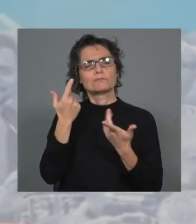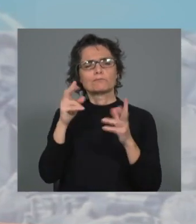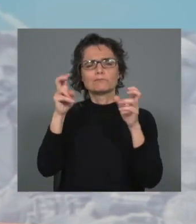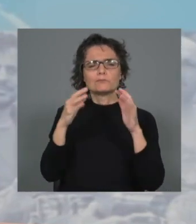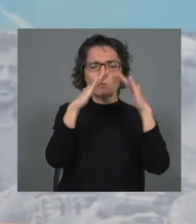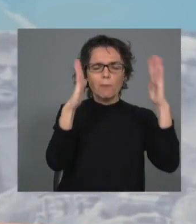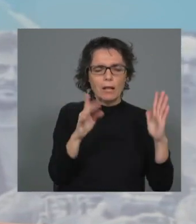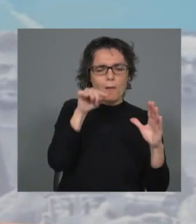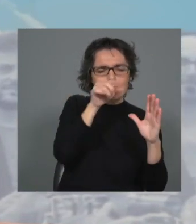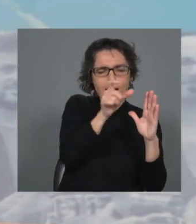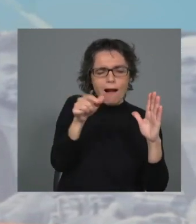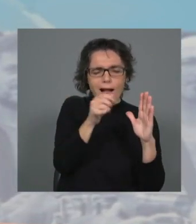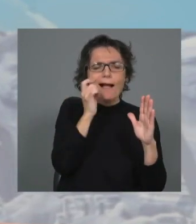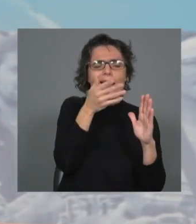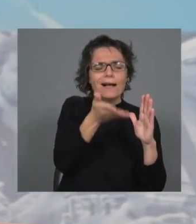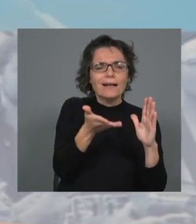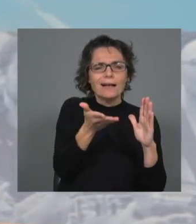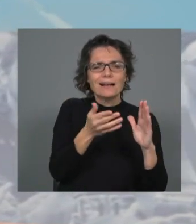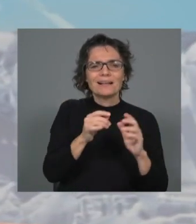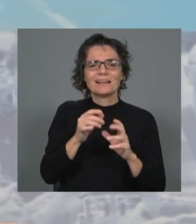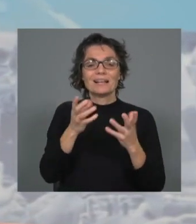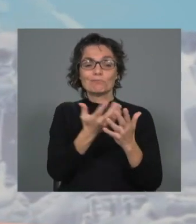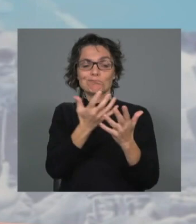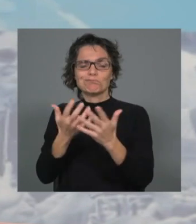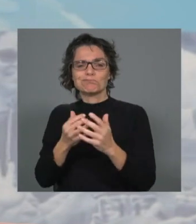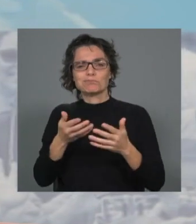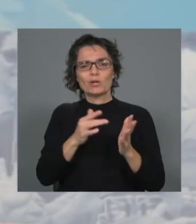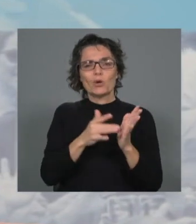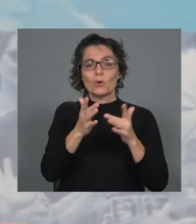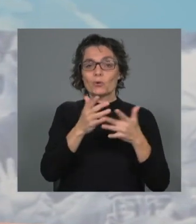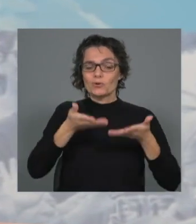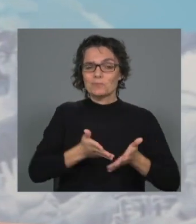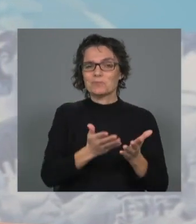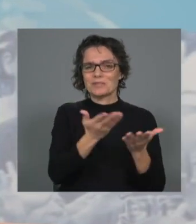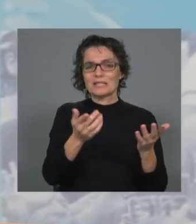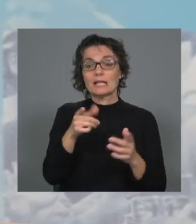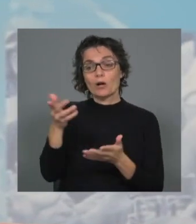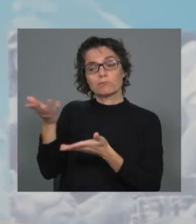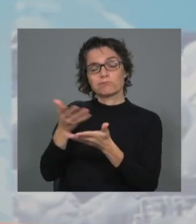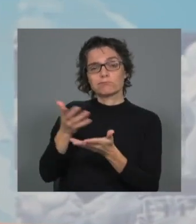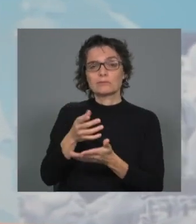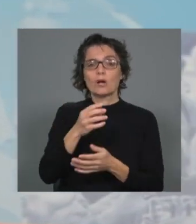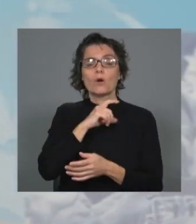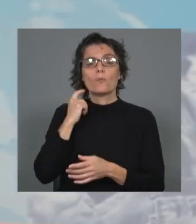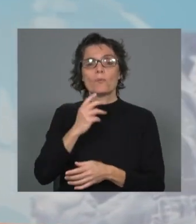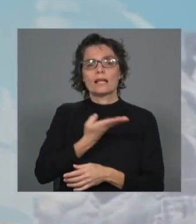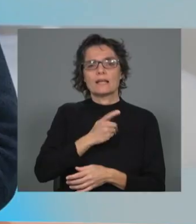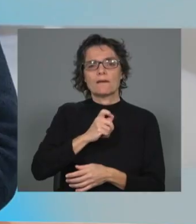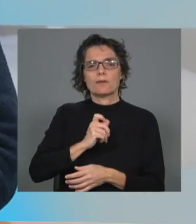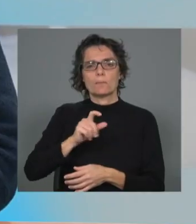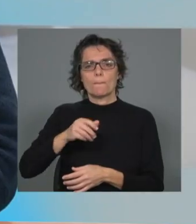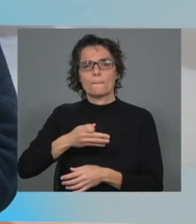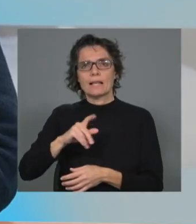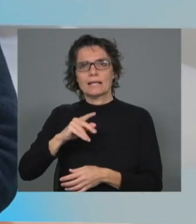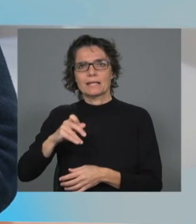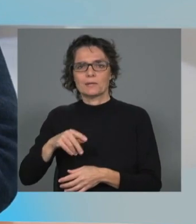figuras que estão no centro de todas as representações do nascimento de Jesus. Um exercício que fazemos com o Padre David Palatino. Cumprimento. Boa tarde. Muito boa